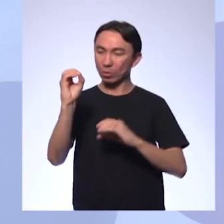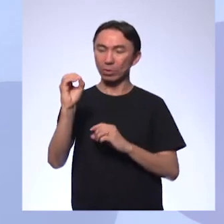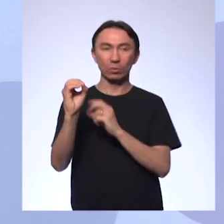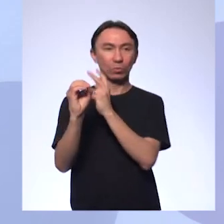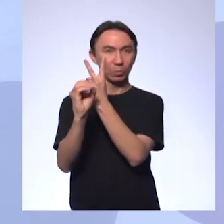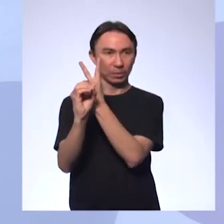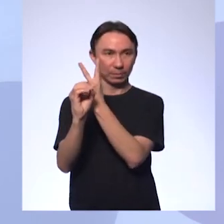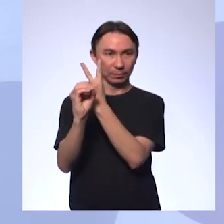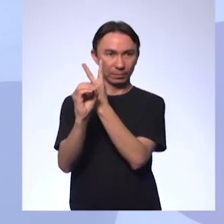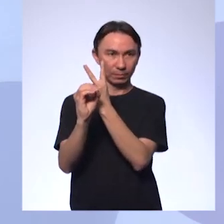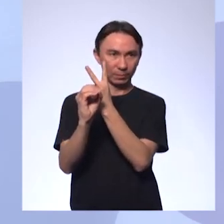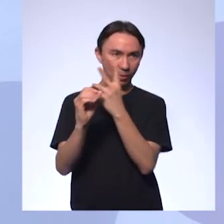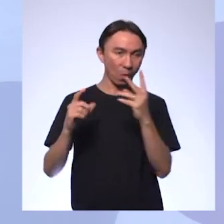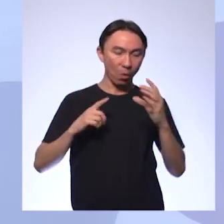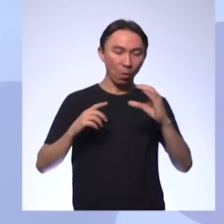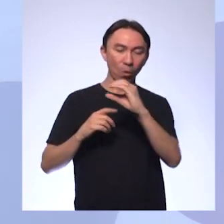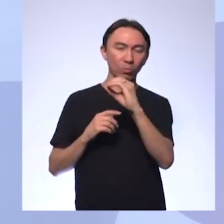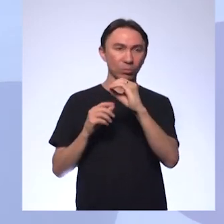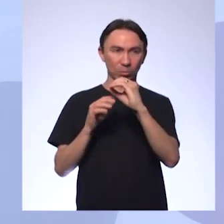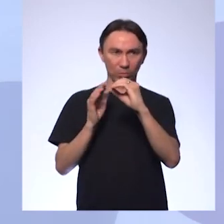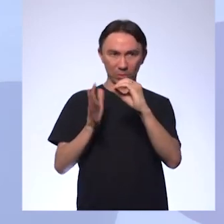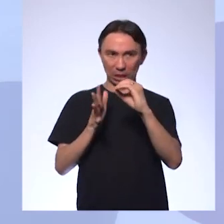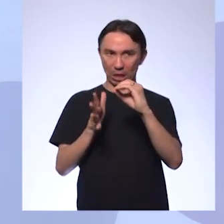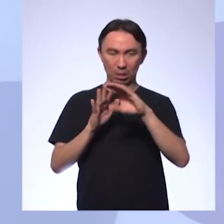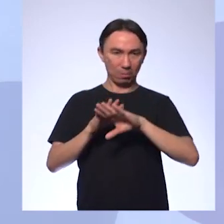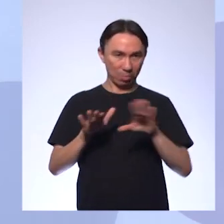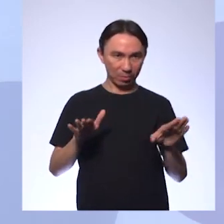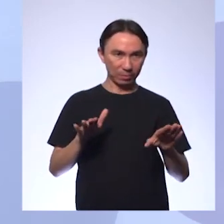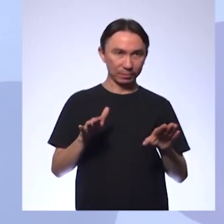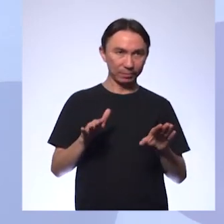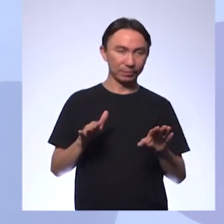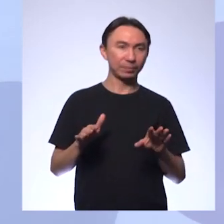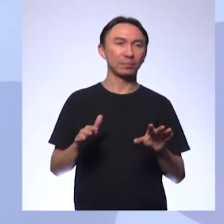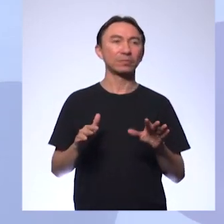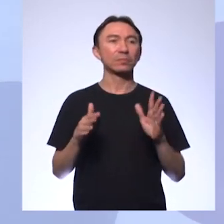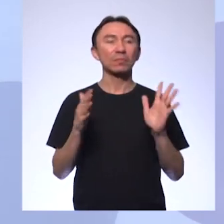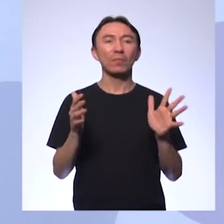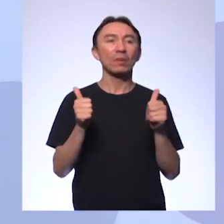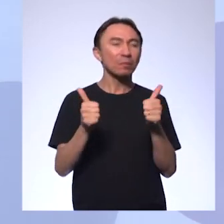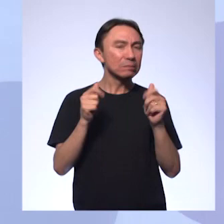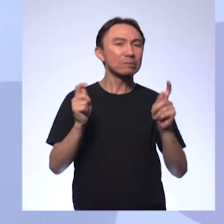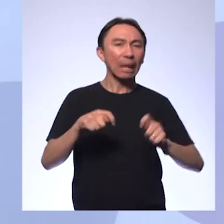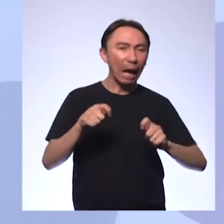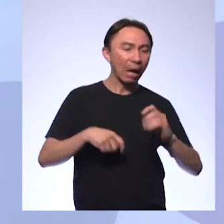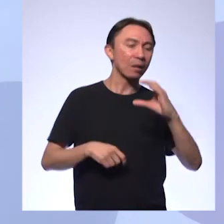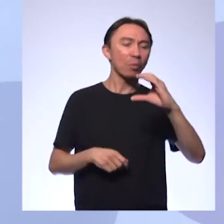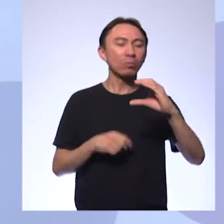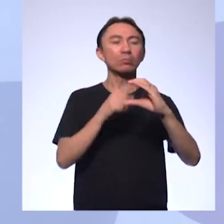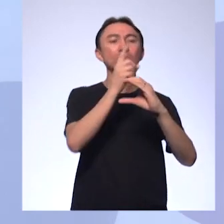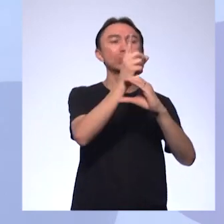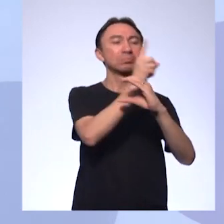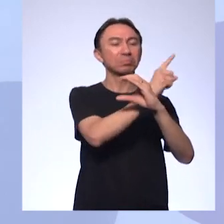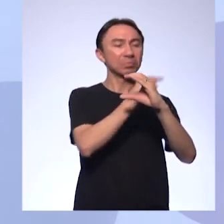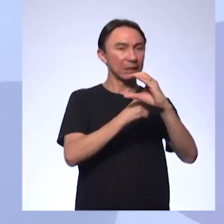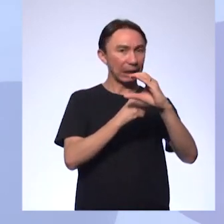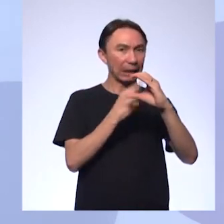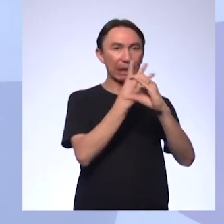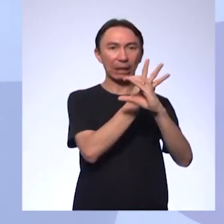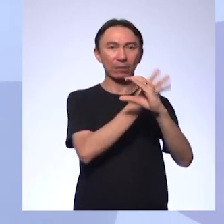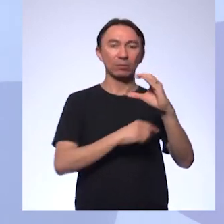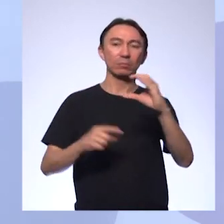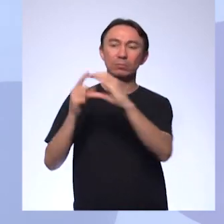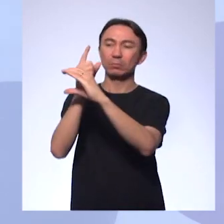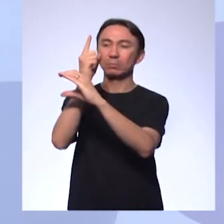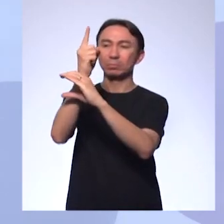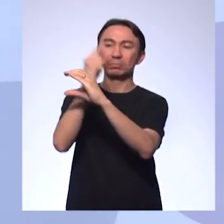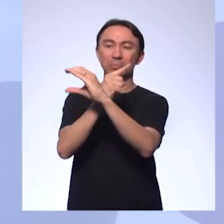comprometidas, não falta mais ninguém para ele. O carbono aqui, com mais 3, mais 3. Você coloca aqui o hidrogênio, o